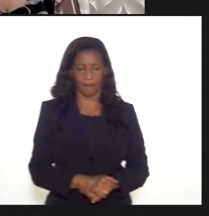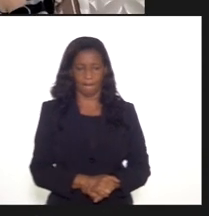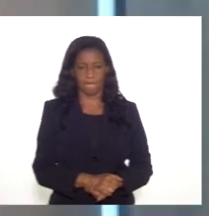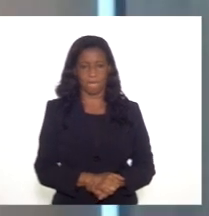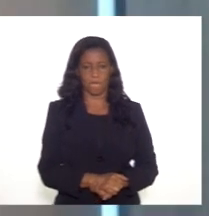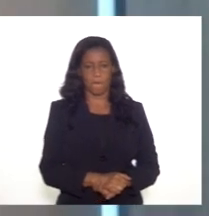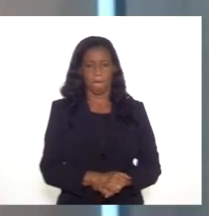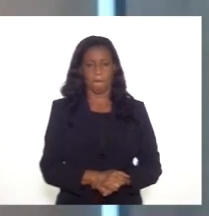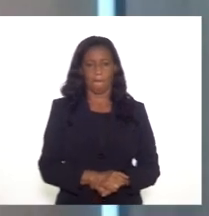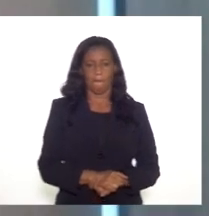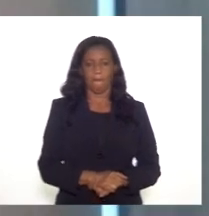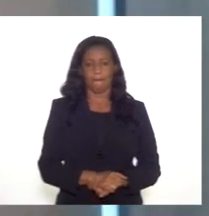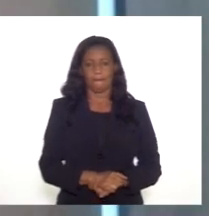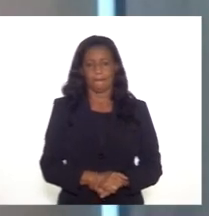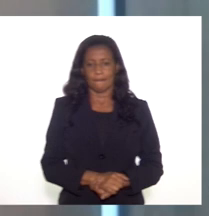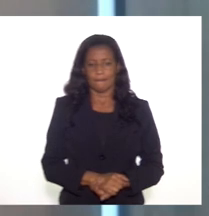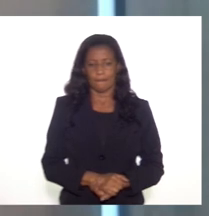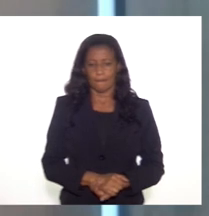escrita para